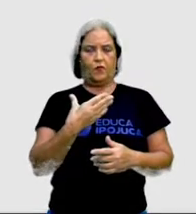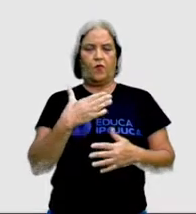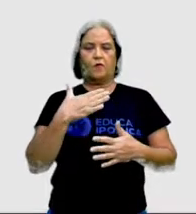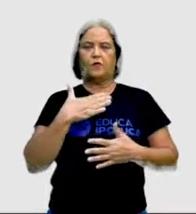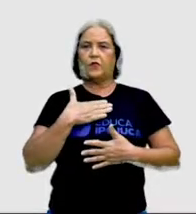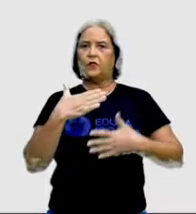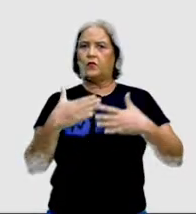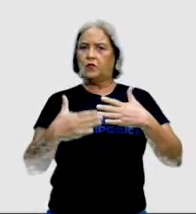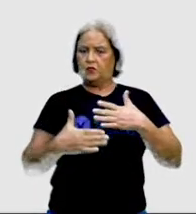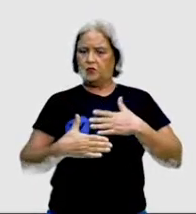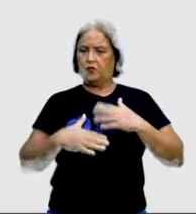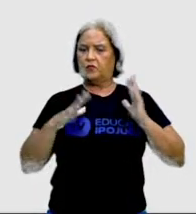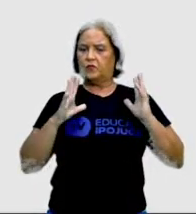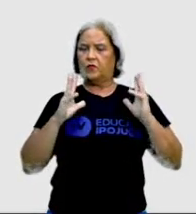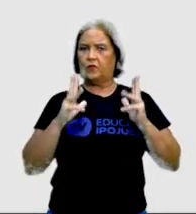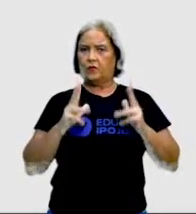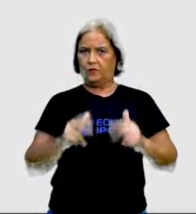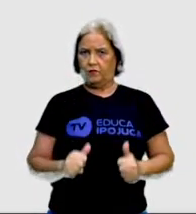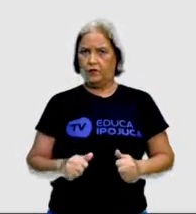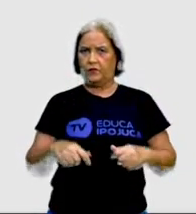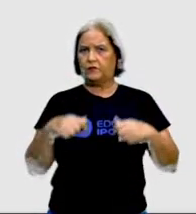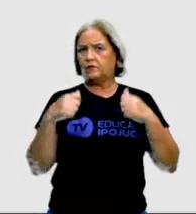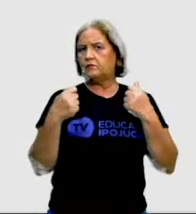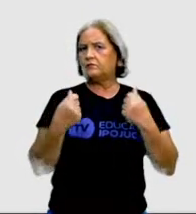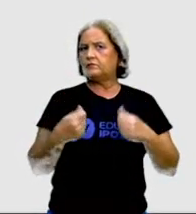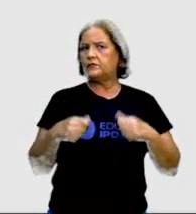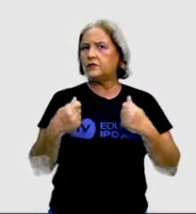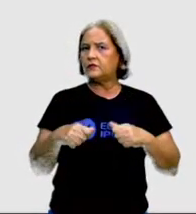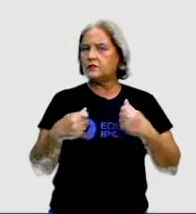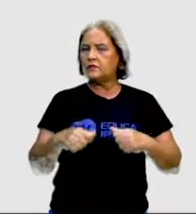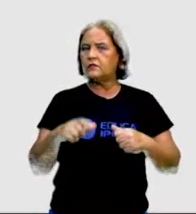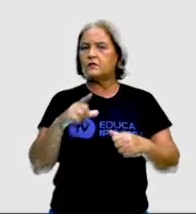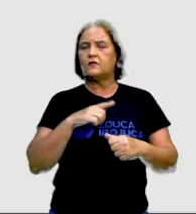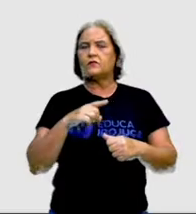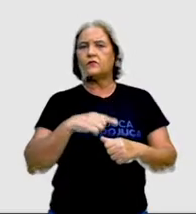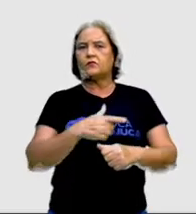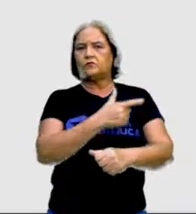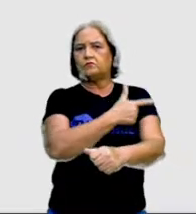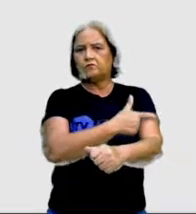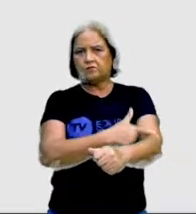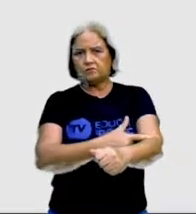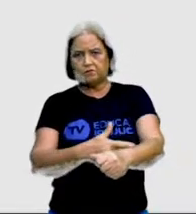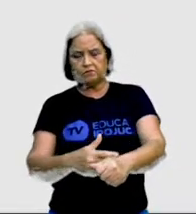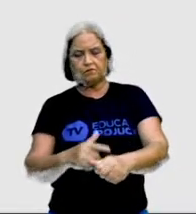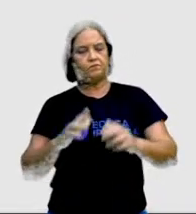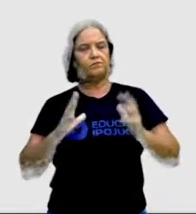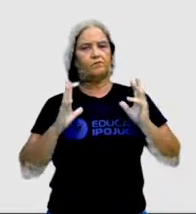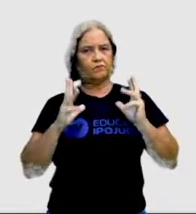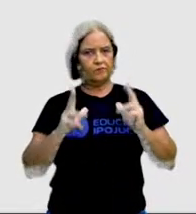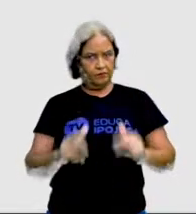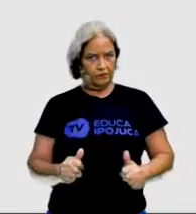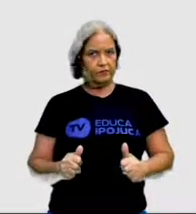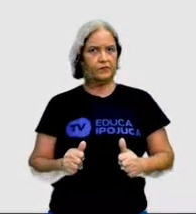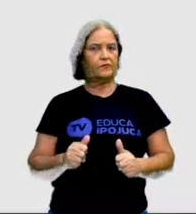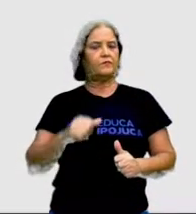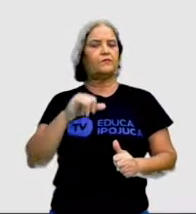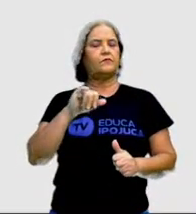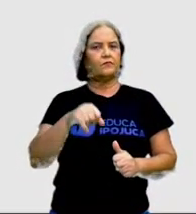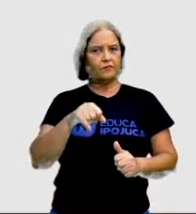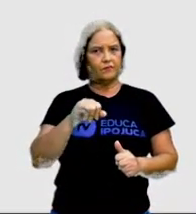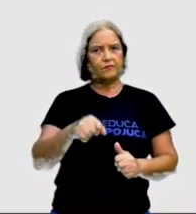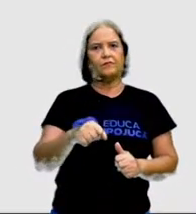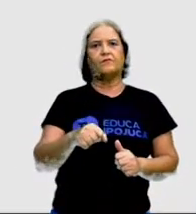corpo sempre limpinho, devemos ter alguns hábitos de higiene? Sim, crianças, devemos ter